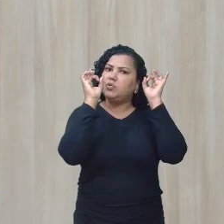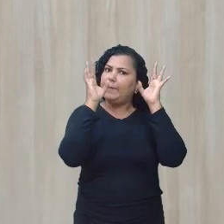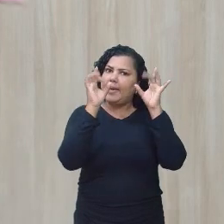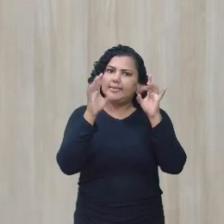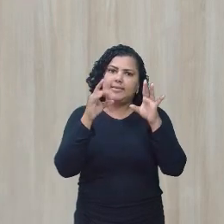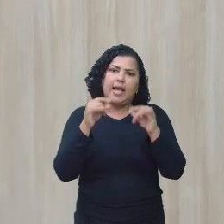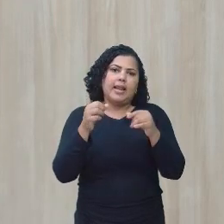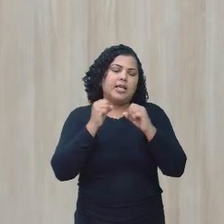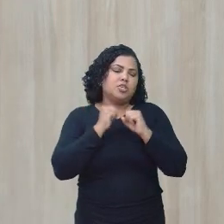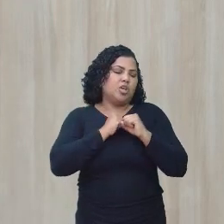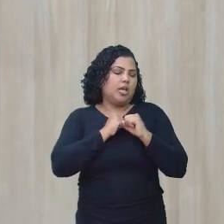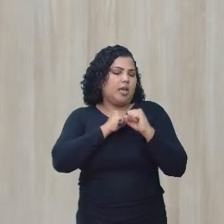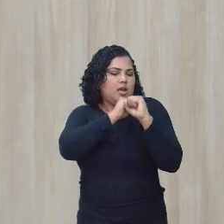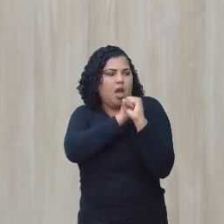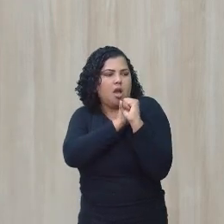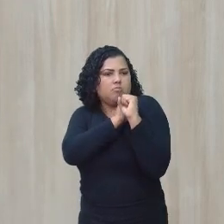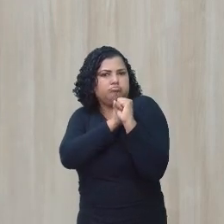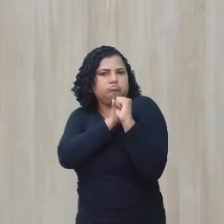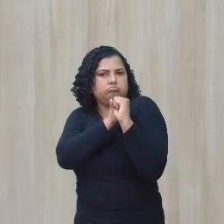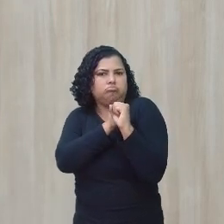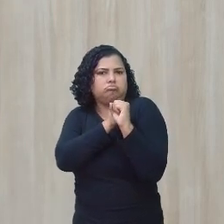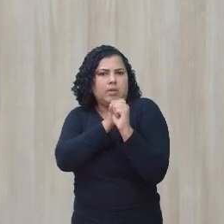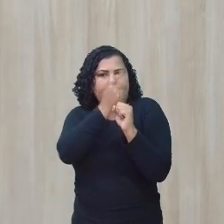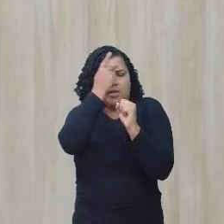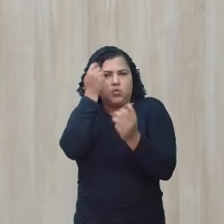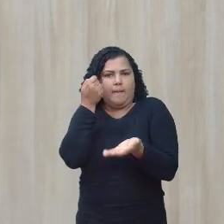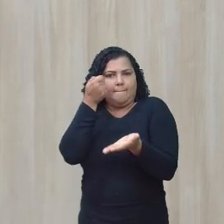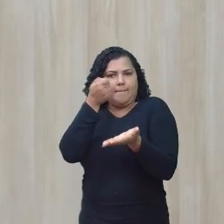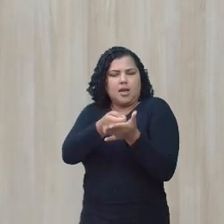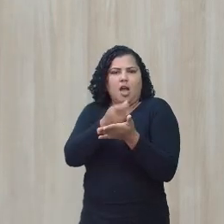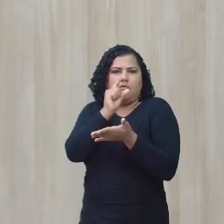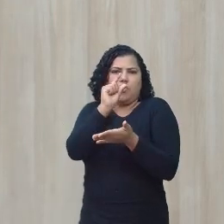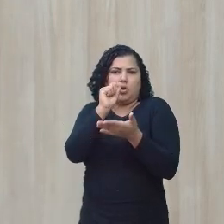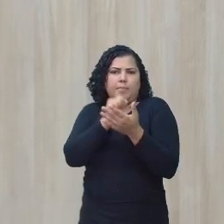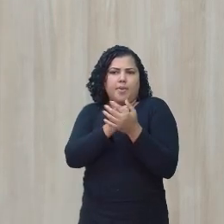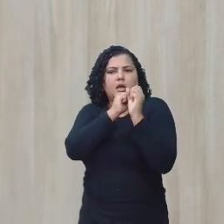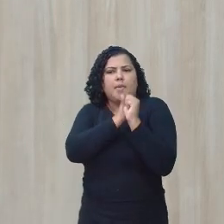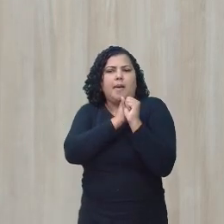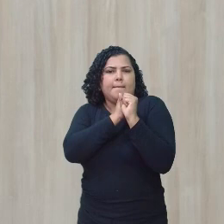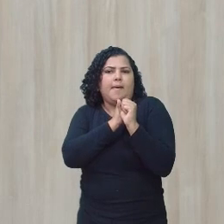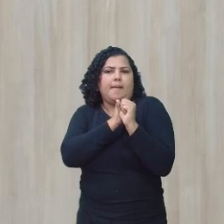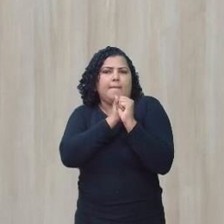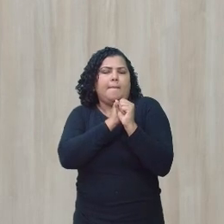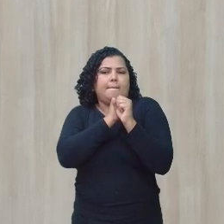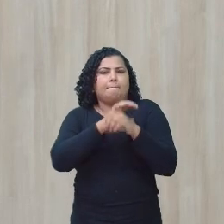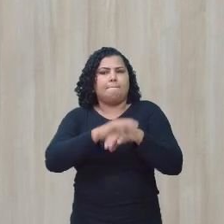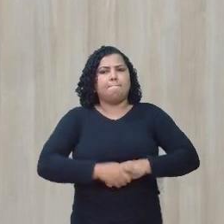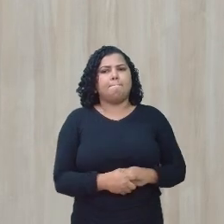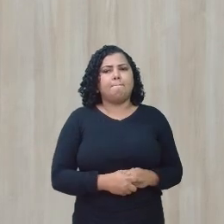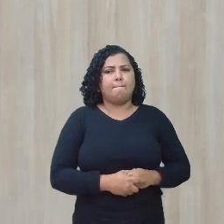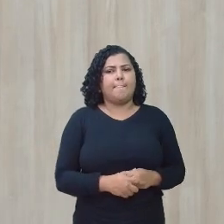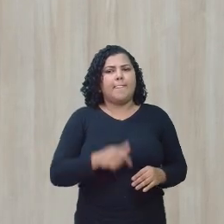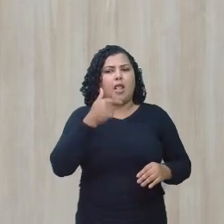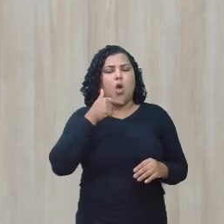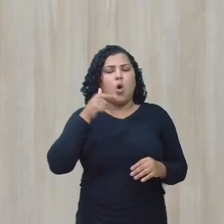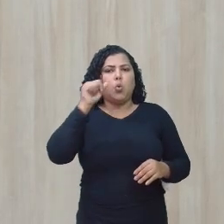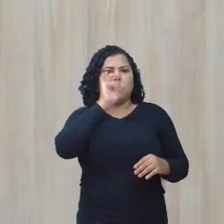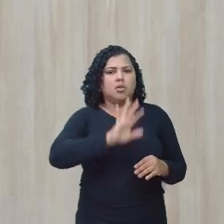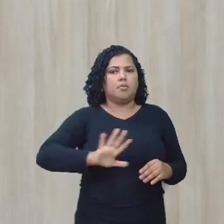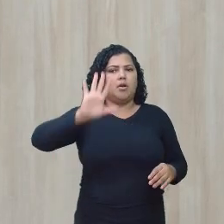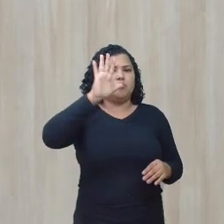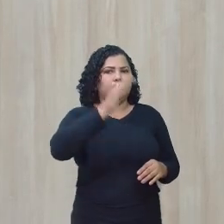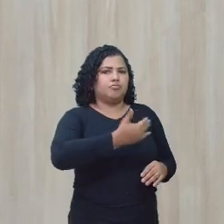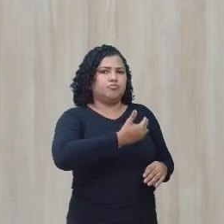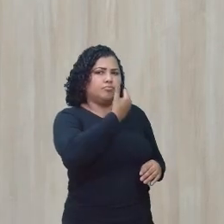em levar pessoas pela cidade, e às vezes o pessoal pagava ali um pouquinho para que eles, né, carregassem as pessoas. Uma outra imagem aqui, ó,